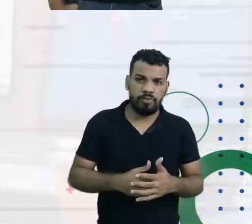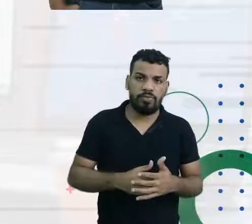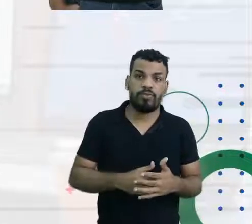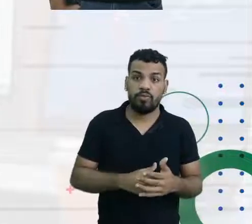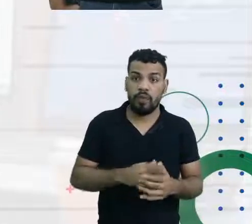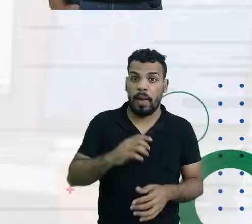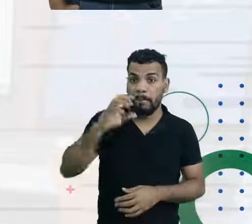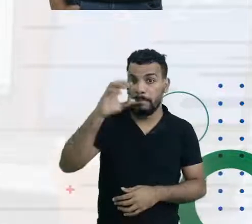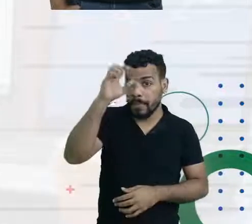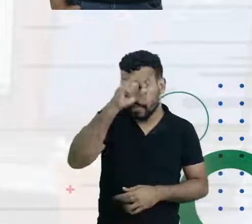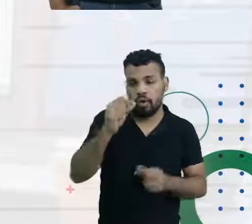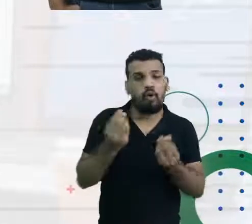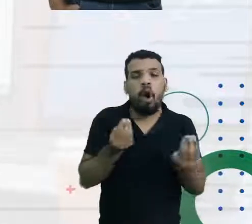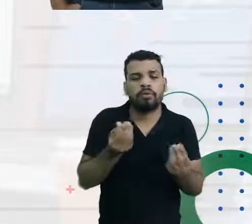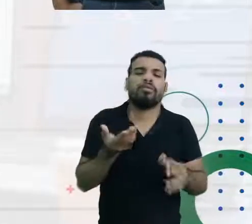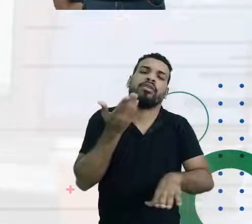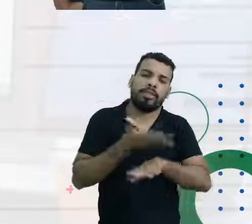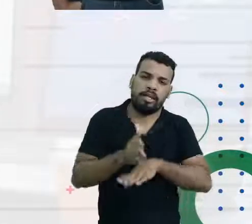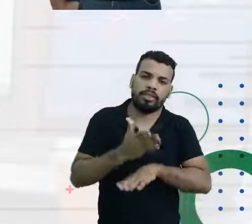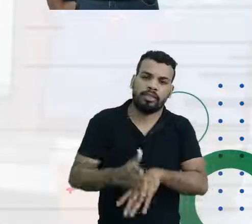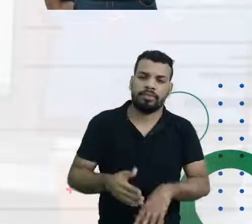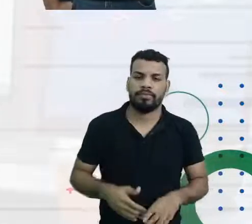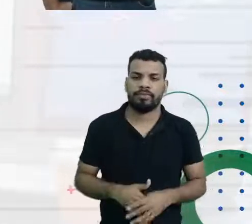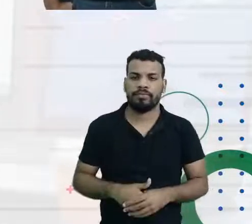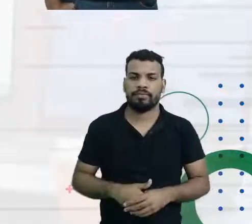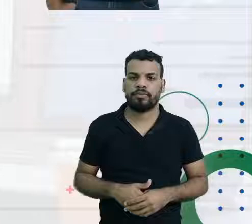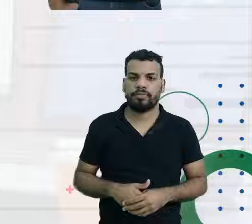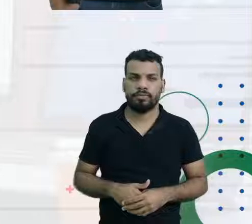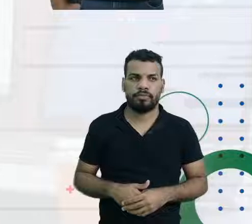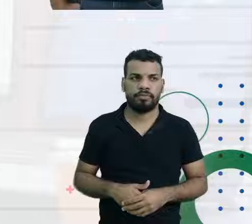só vai aprender isso praticando, né?